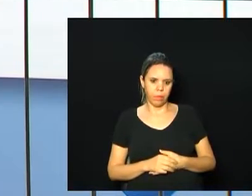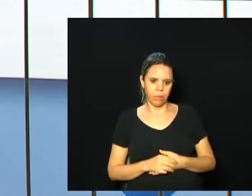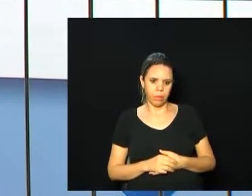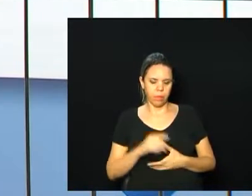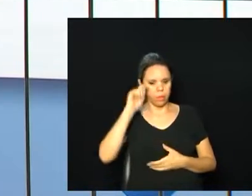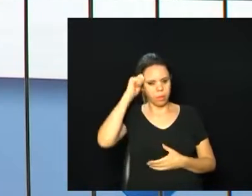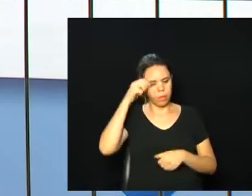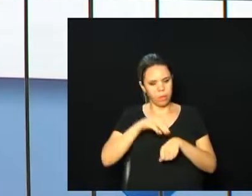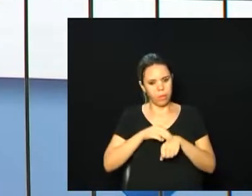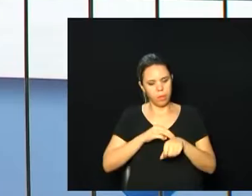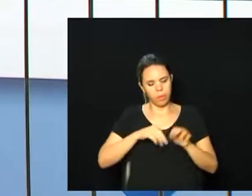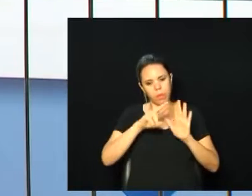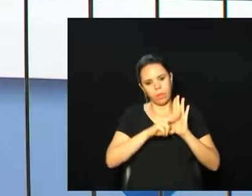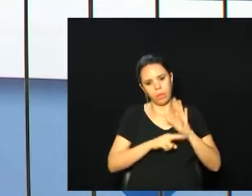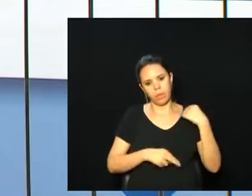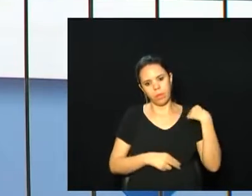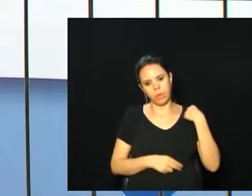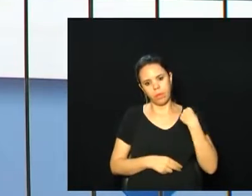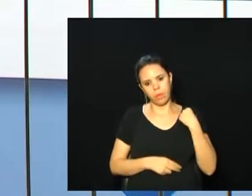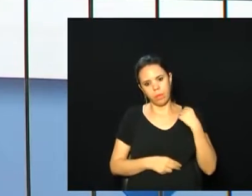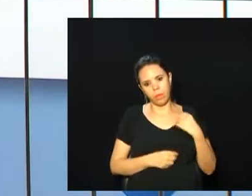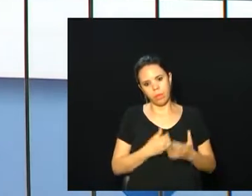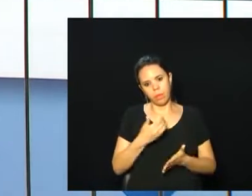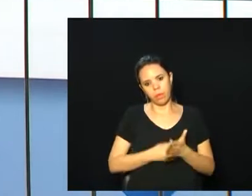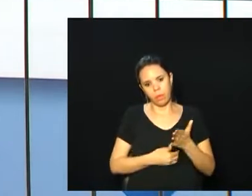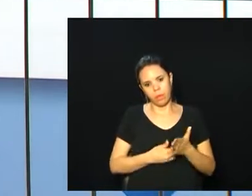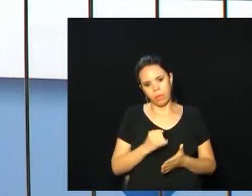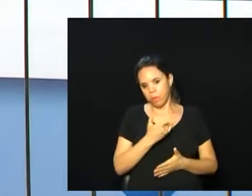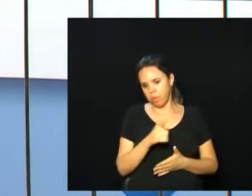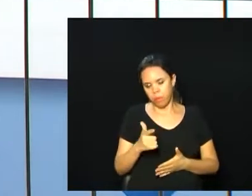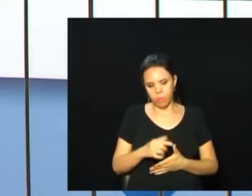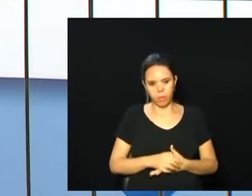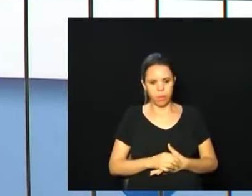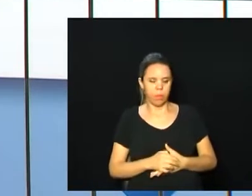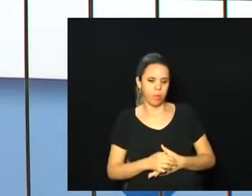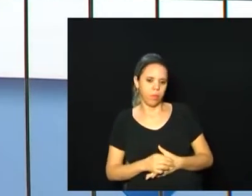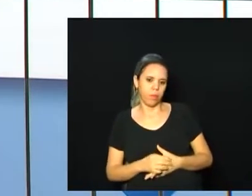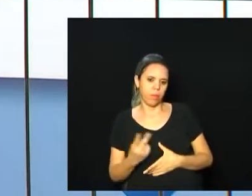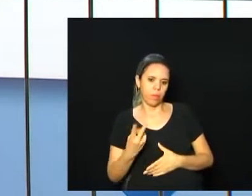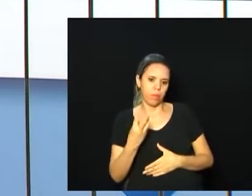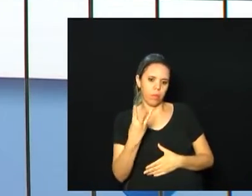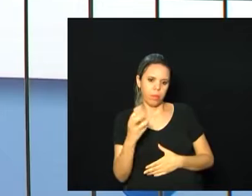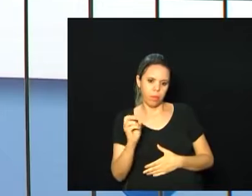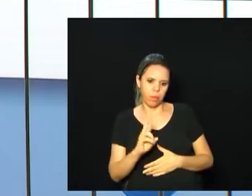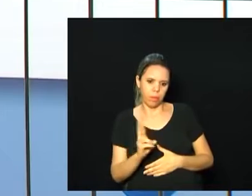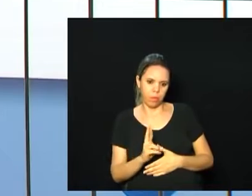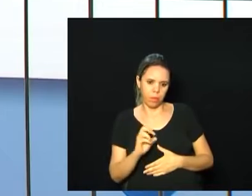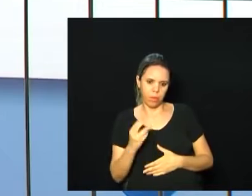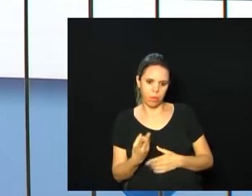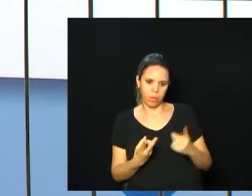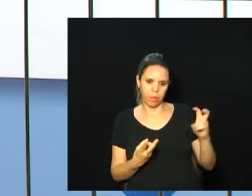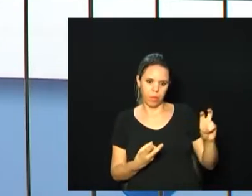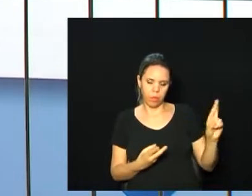preto e pardo, tem lá os critérios para essa isenção. Caso não tenha, são taxas de R$ 30 ou R$